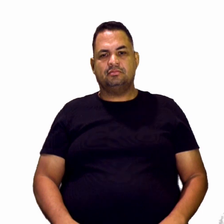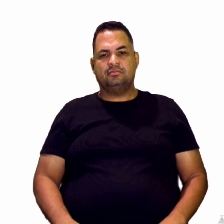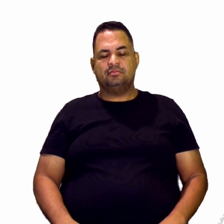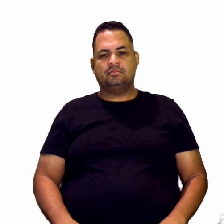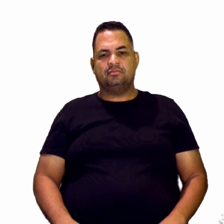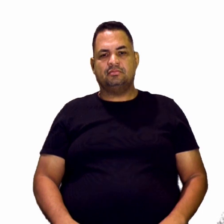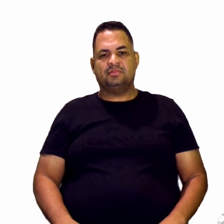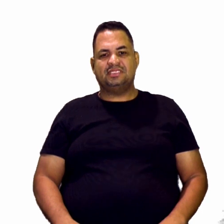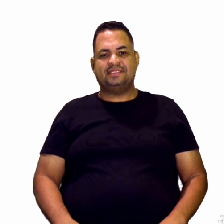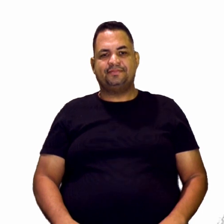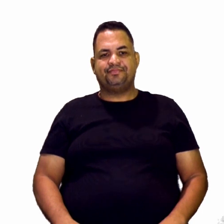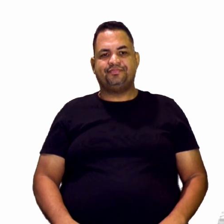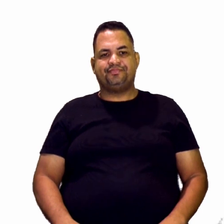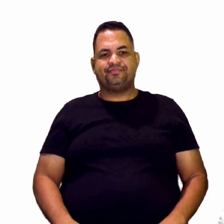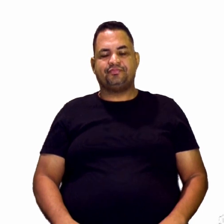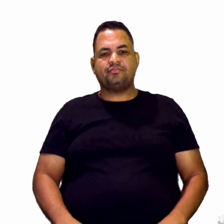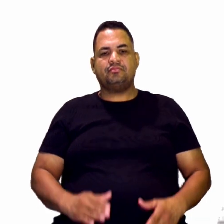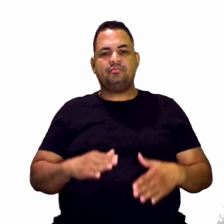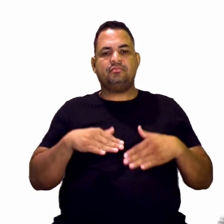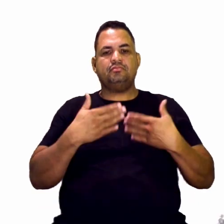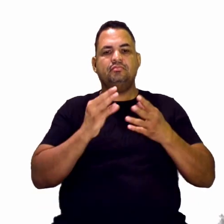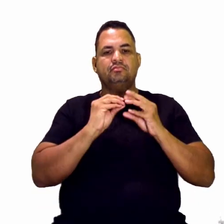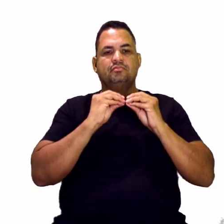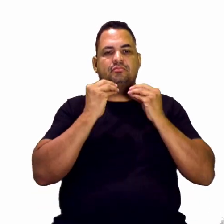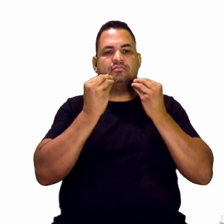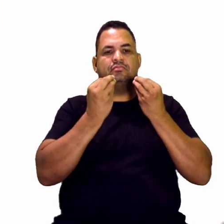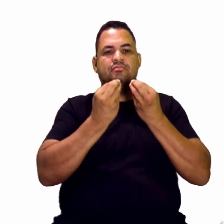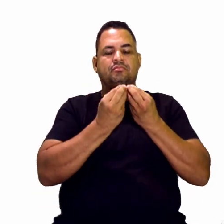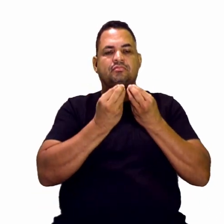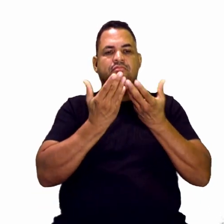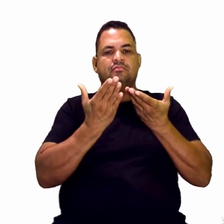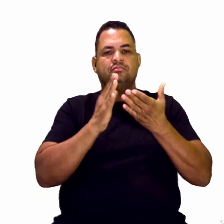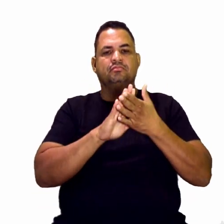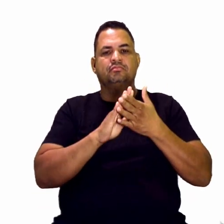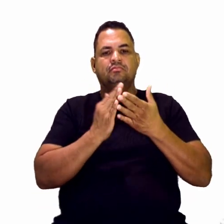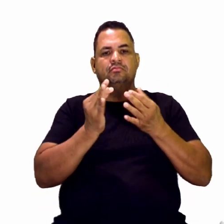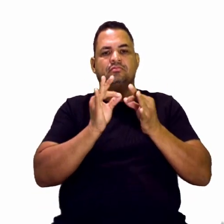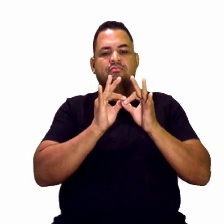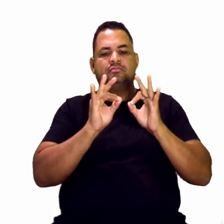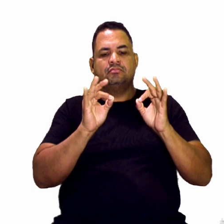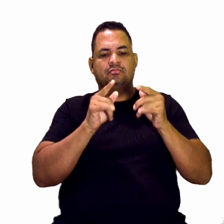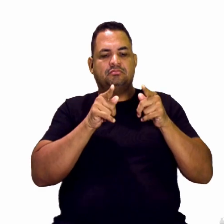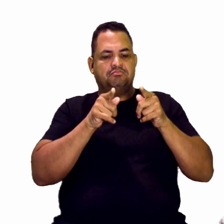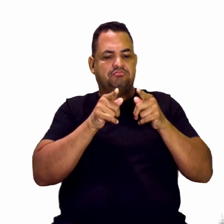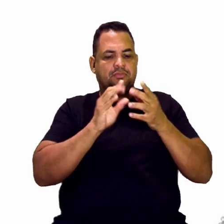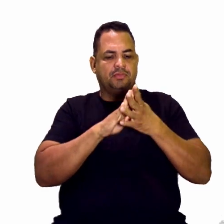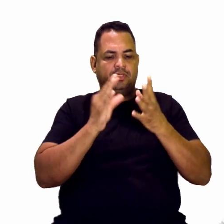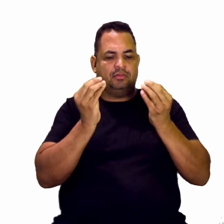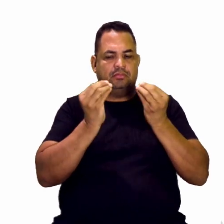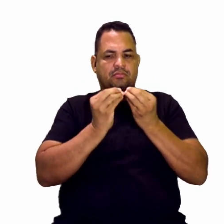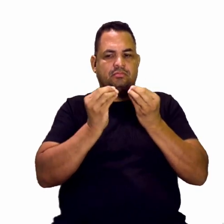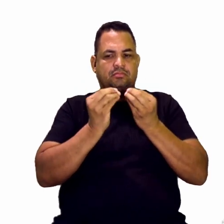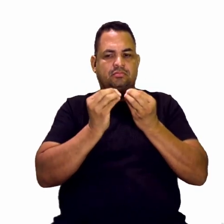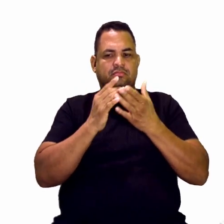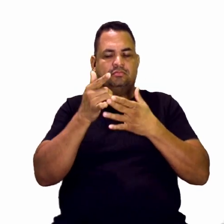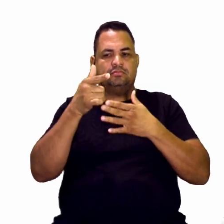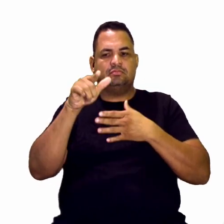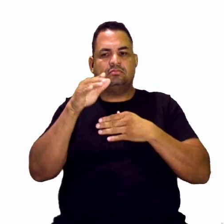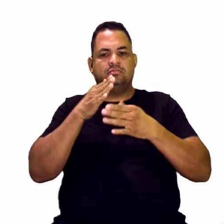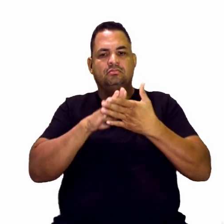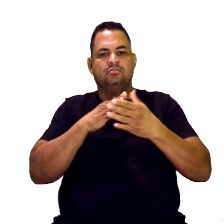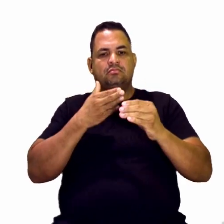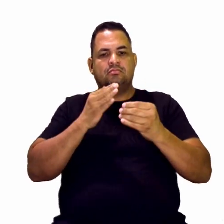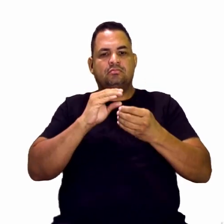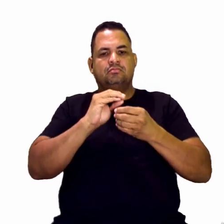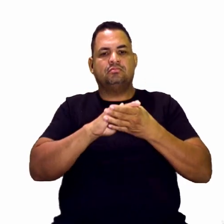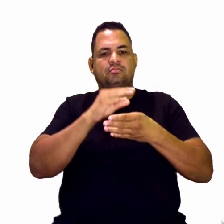Bom, a difusão simples é quando a substância vem simplesmente, até pelo seu tamanho molecular, ela consegue passar